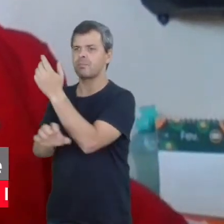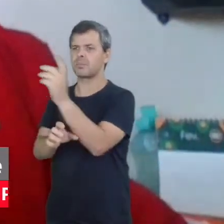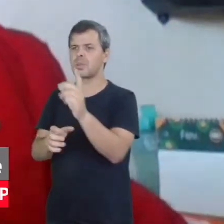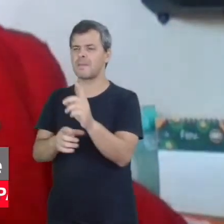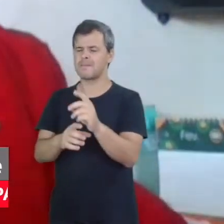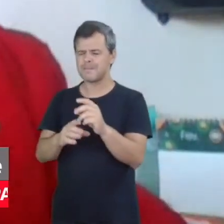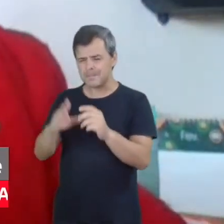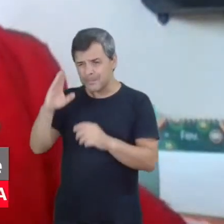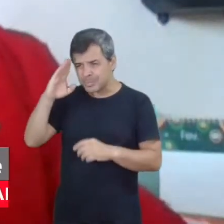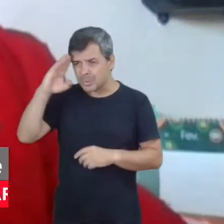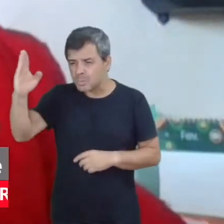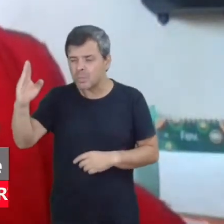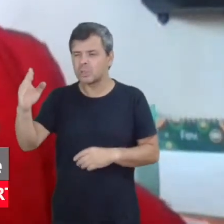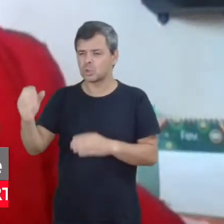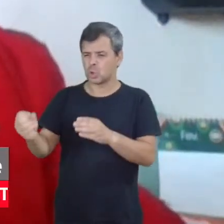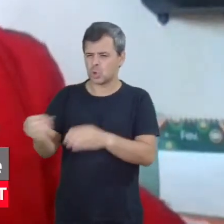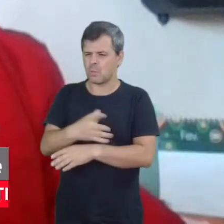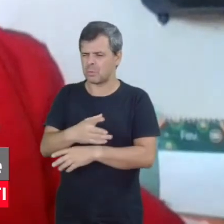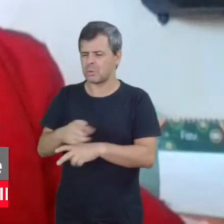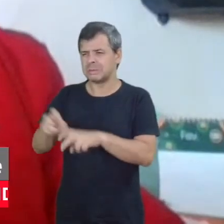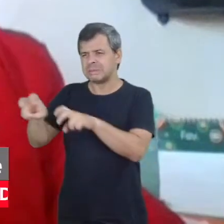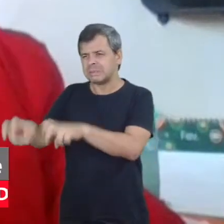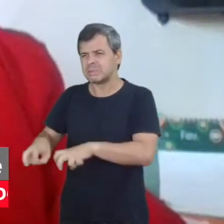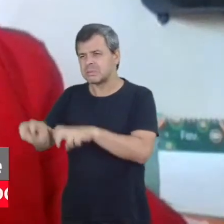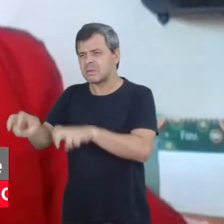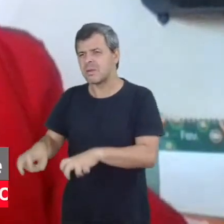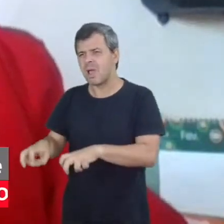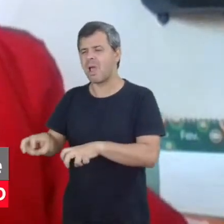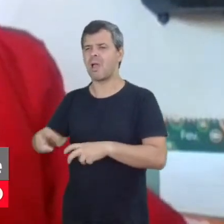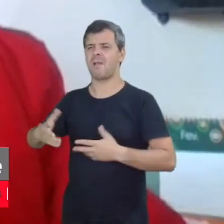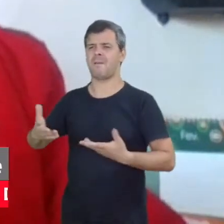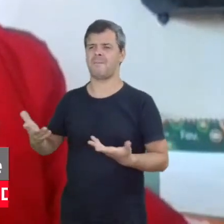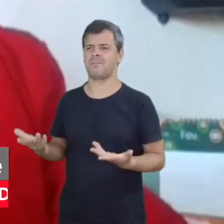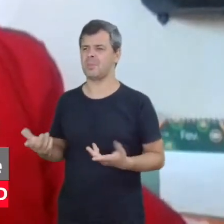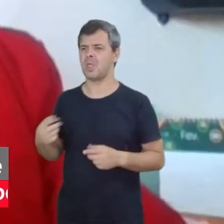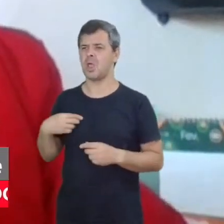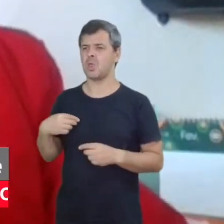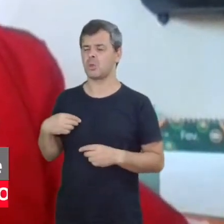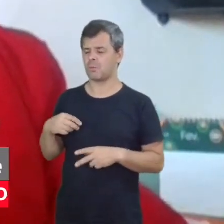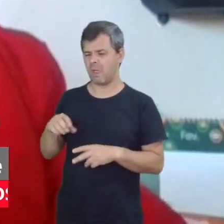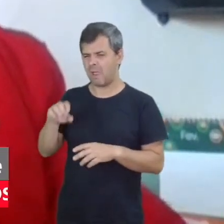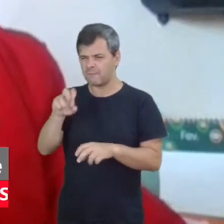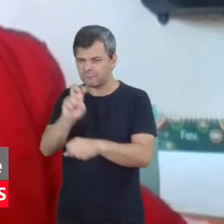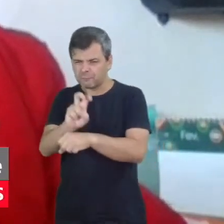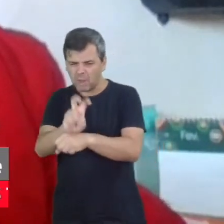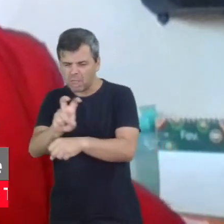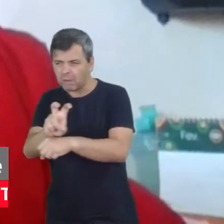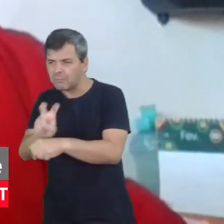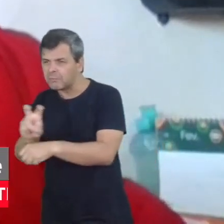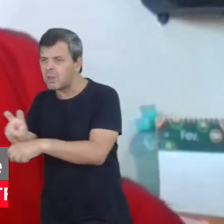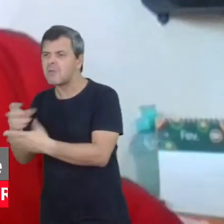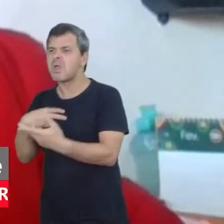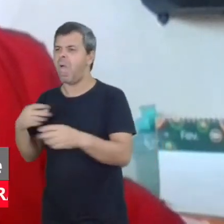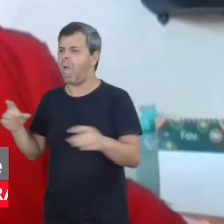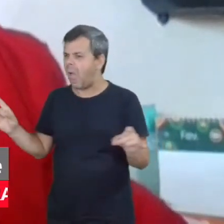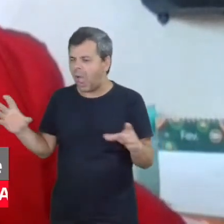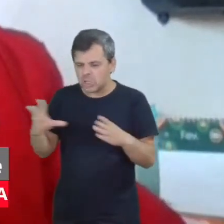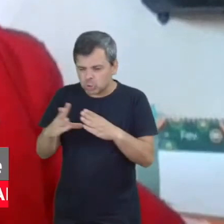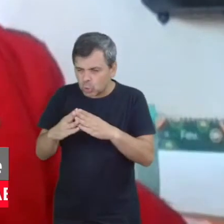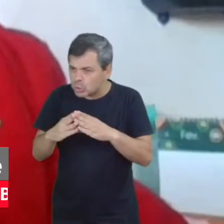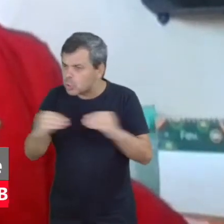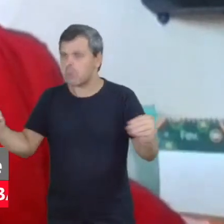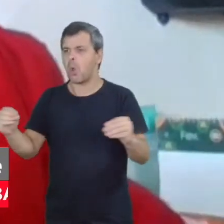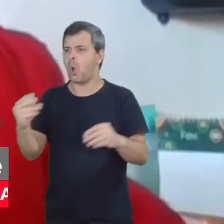de produção agrícola, né, baseado no agronegócio, onde o veneno, a destruição das nascentes, a